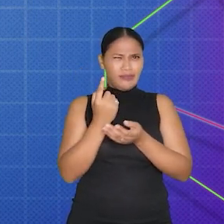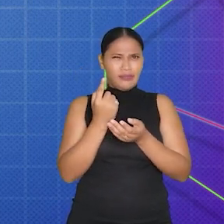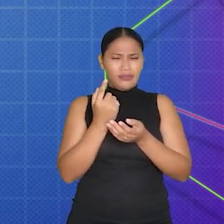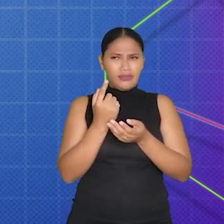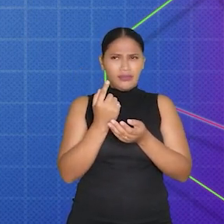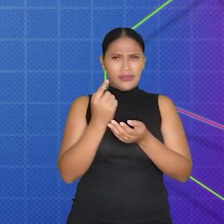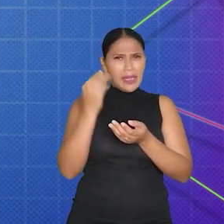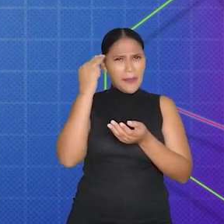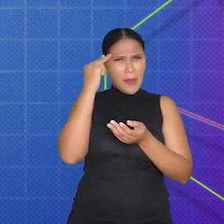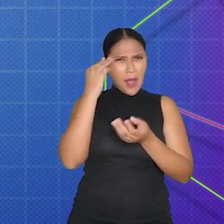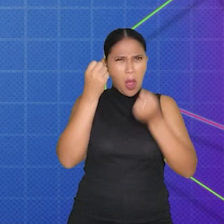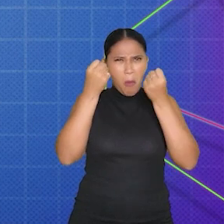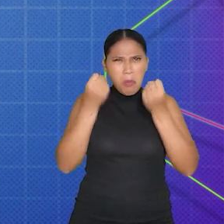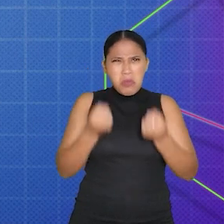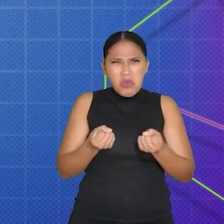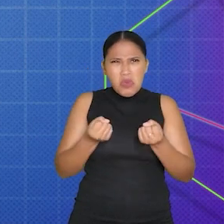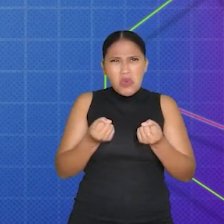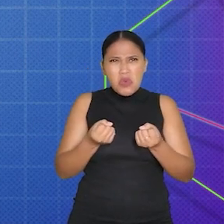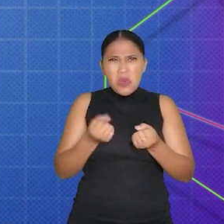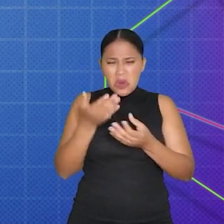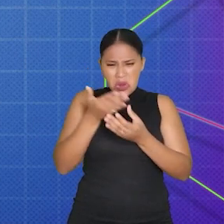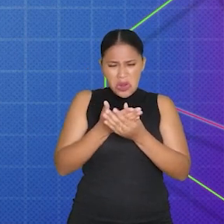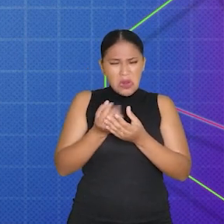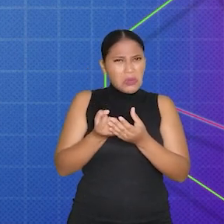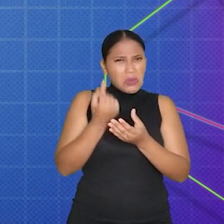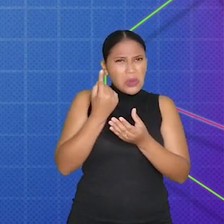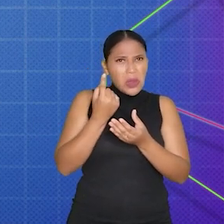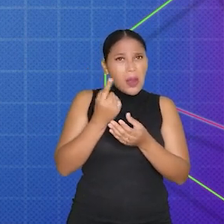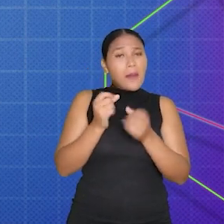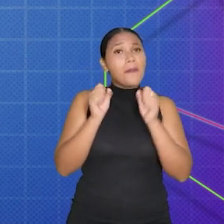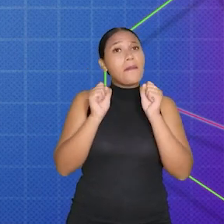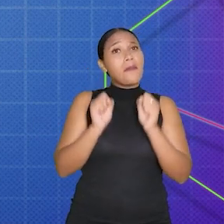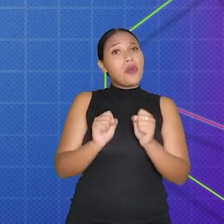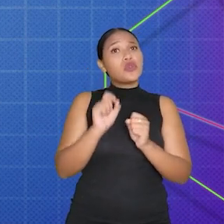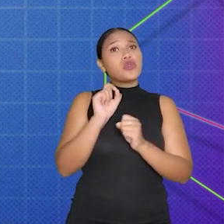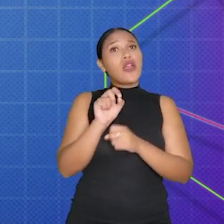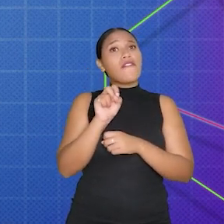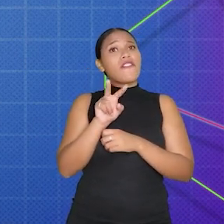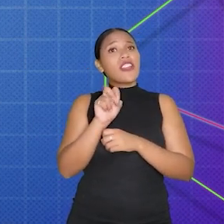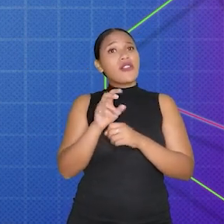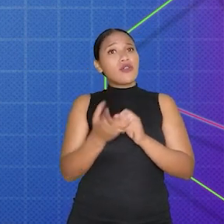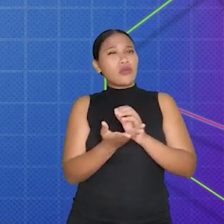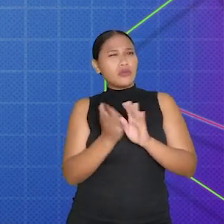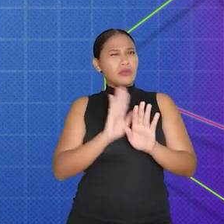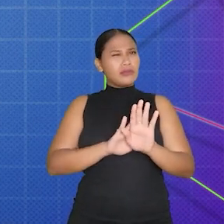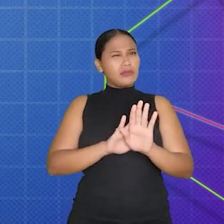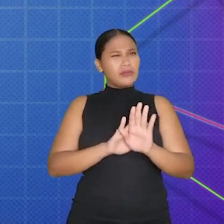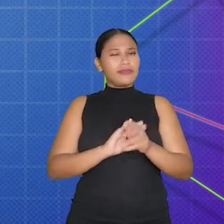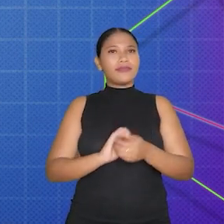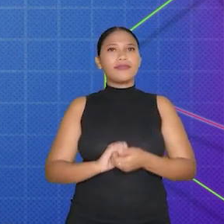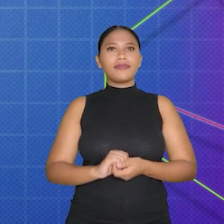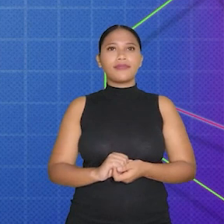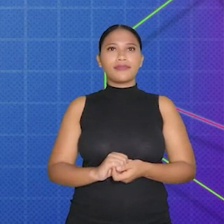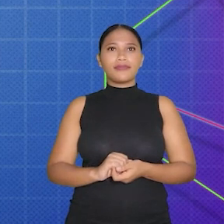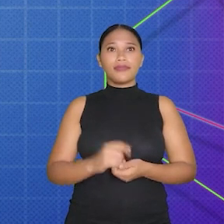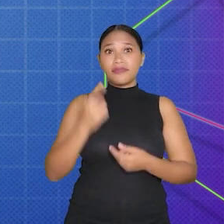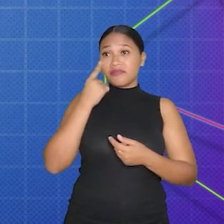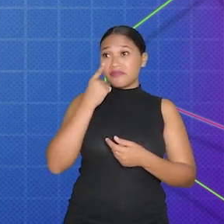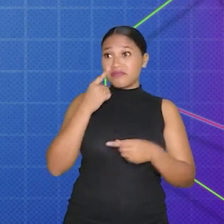nome suspeito, um tamanho anormal ou um tipo de arquivo incomum, é provável que seja um malware ou um vírus disfarçado.